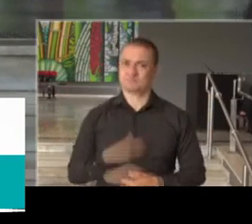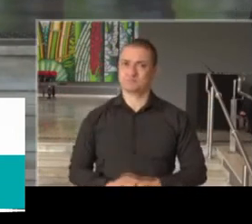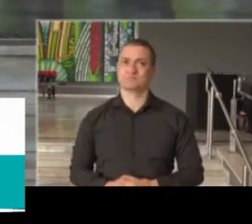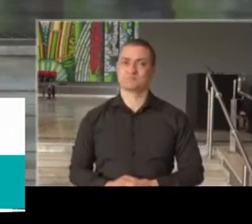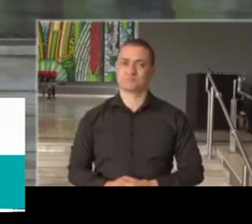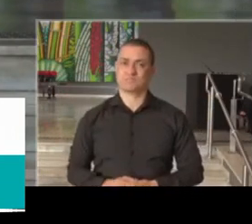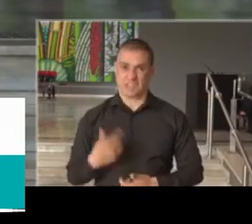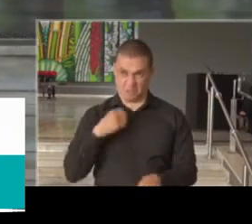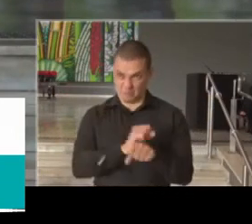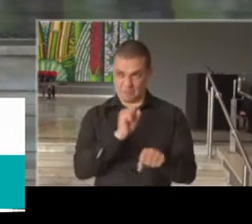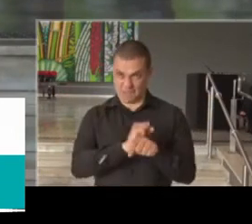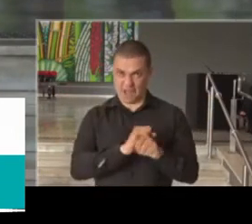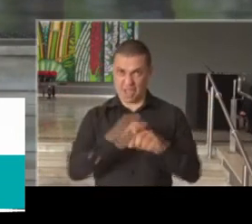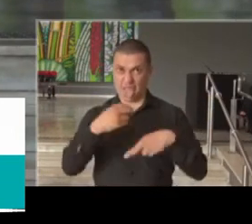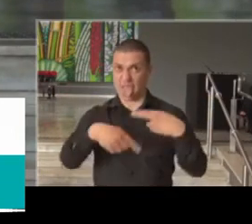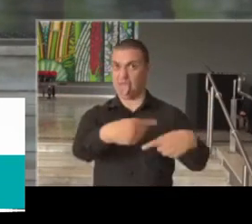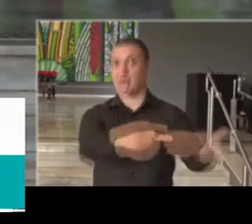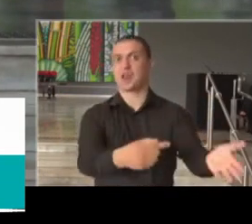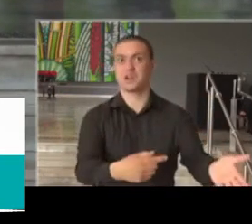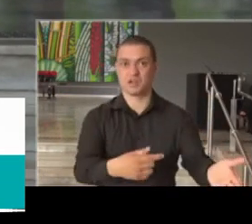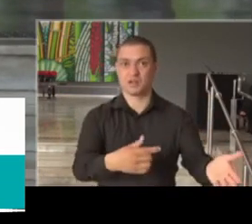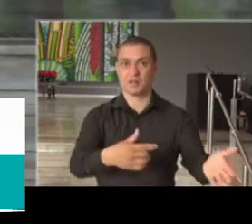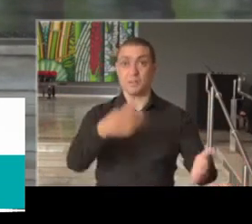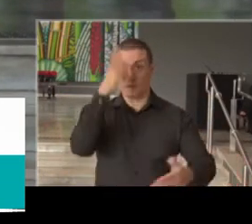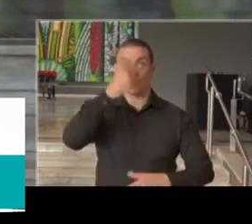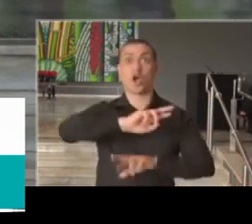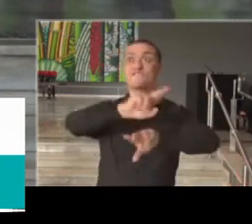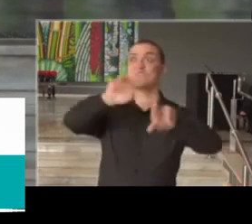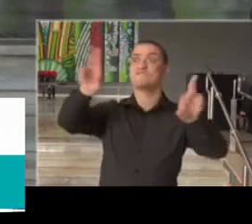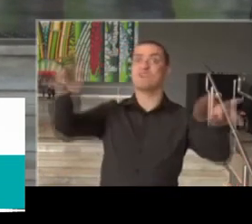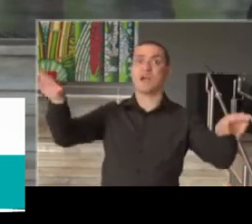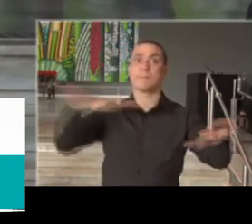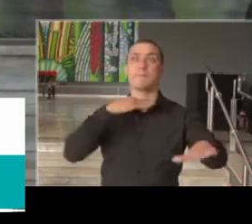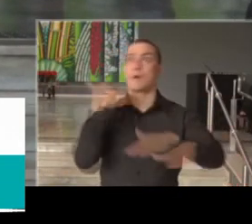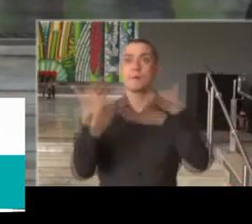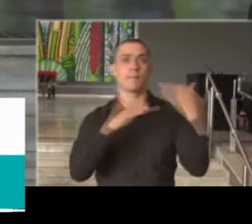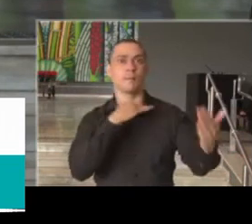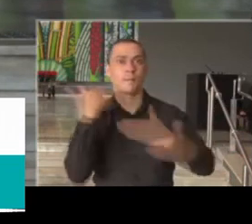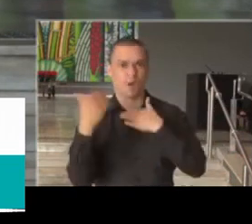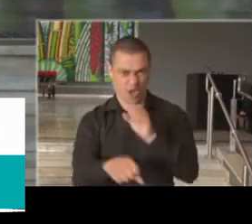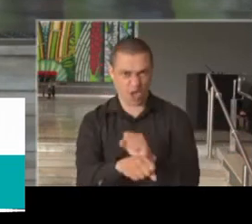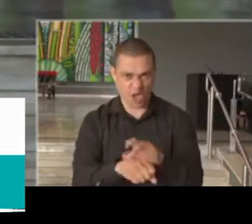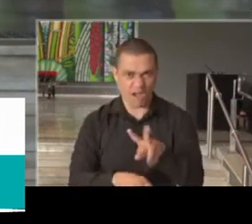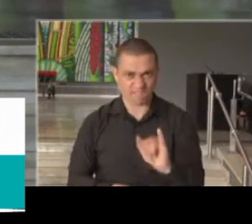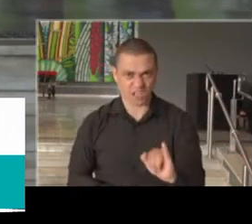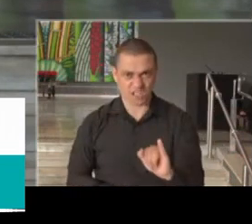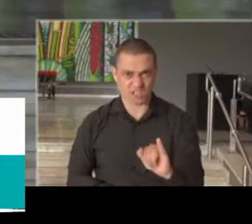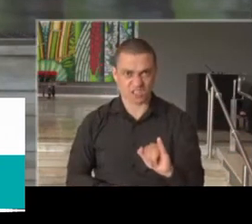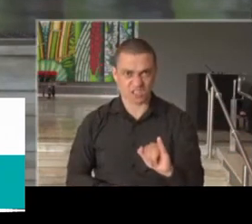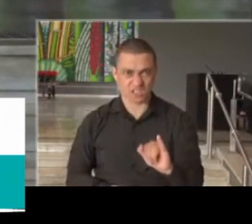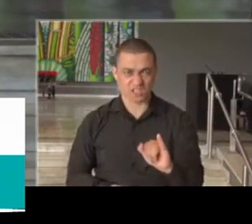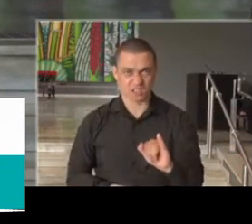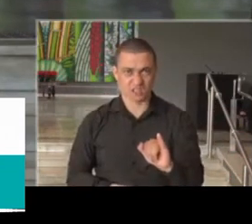E vamos esperar que milhares de outros percam a vida?